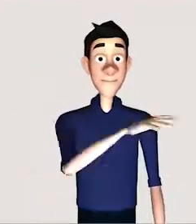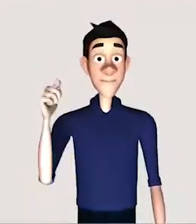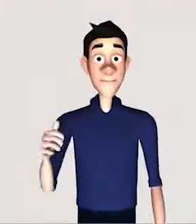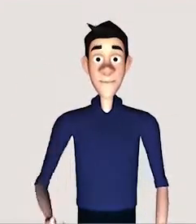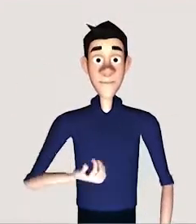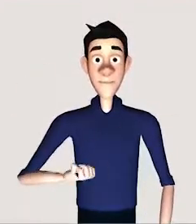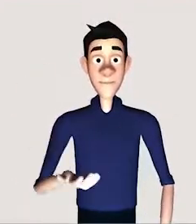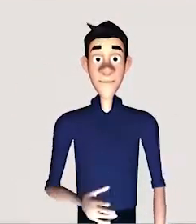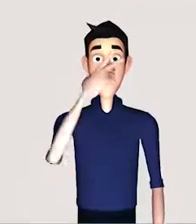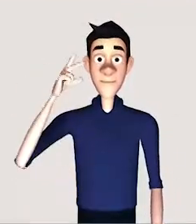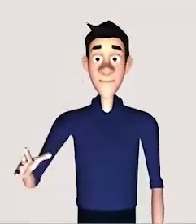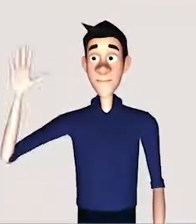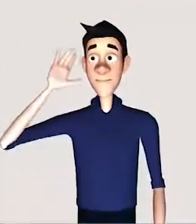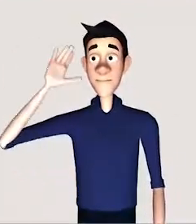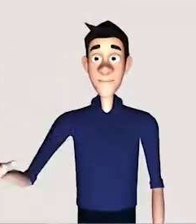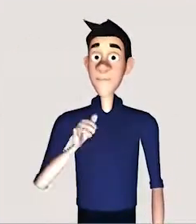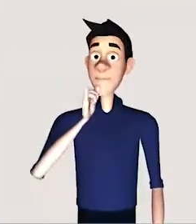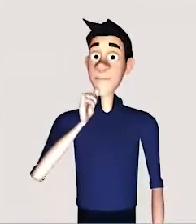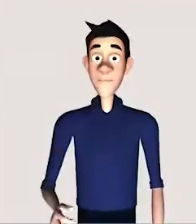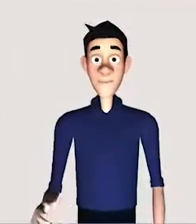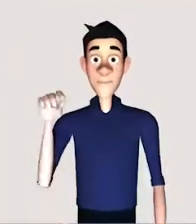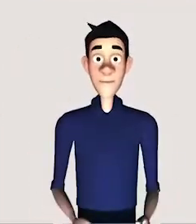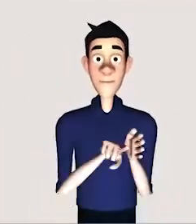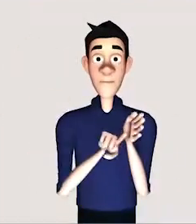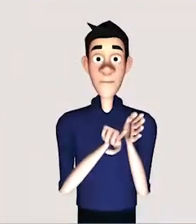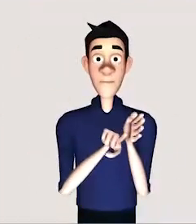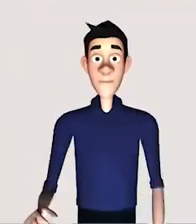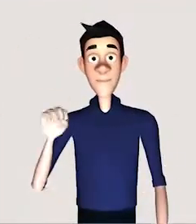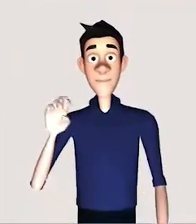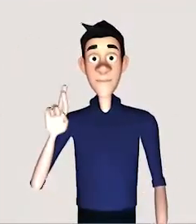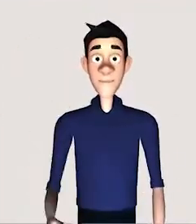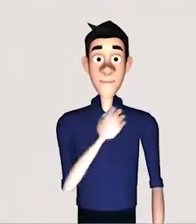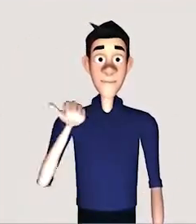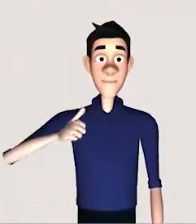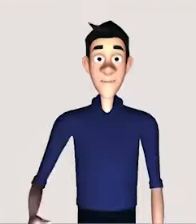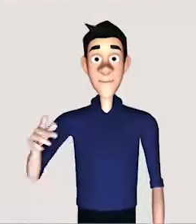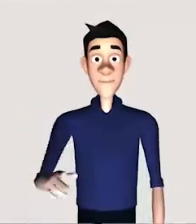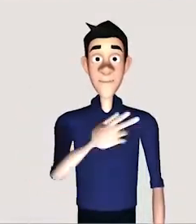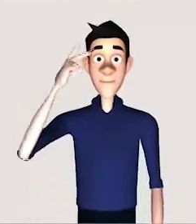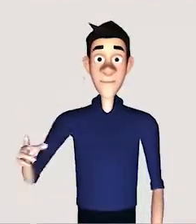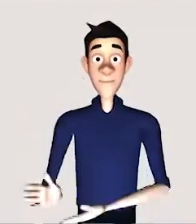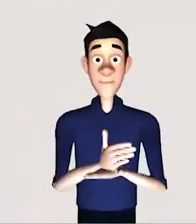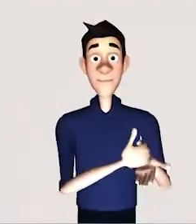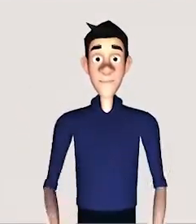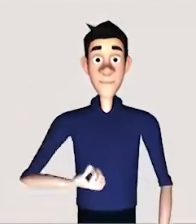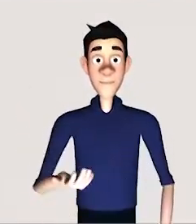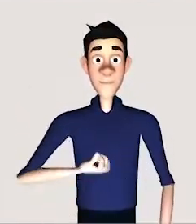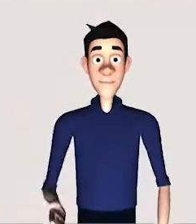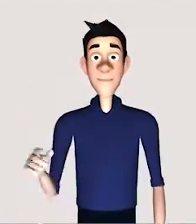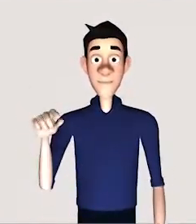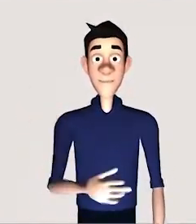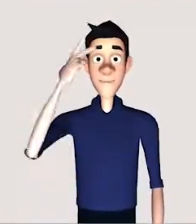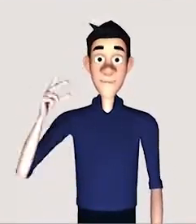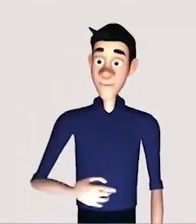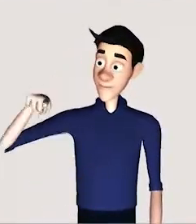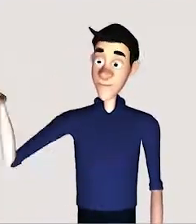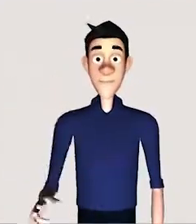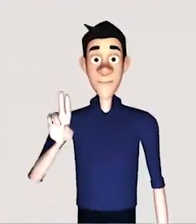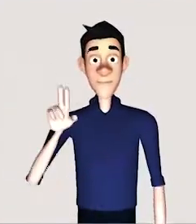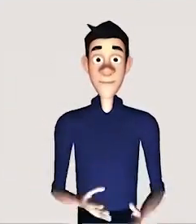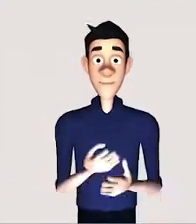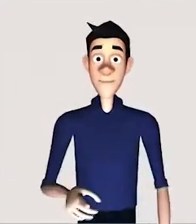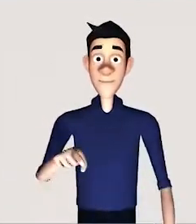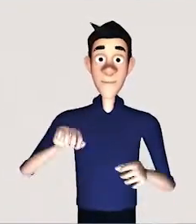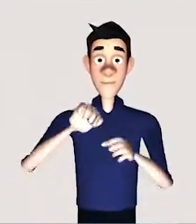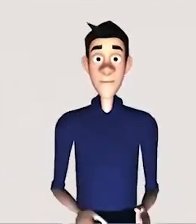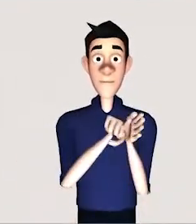essas informações que estão em texto, como você vai padronizar? Como é que você vai entender se alguém disse algo parecido com o